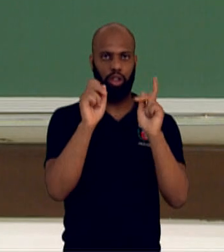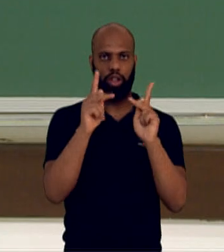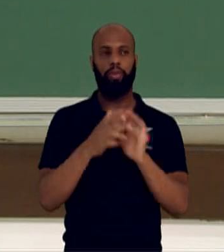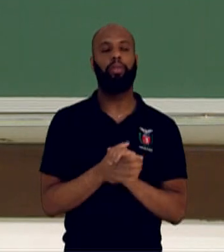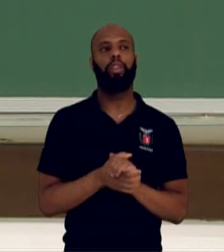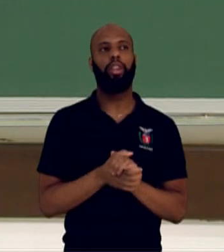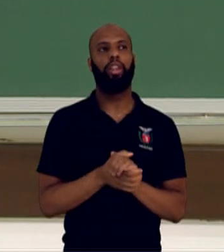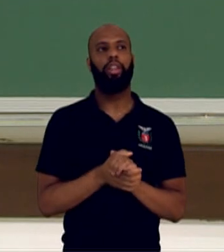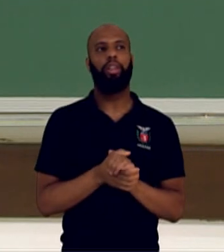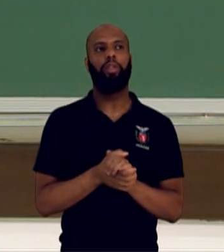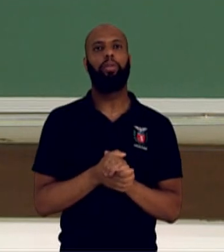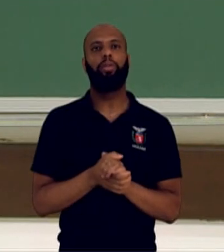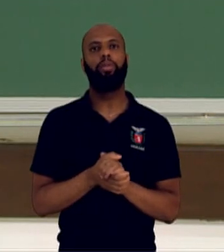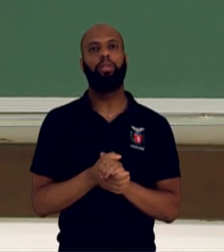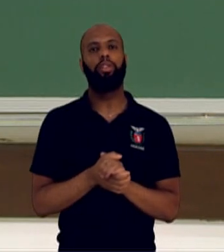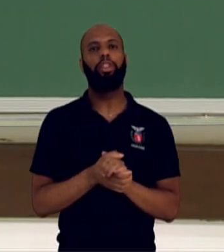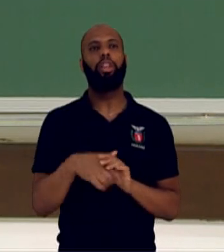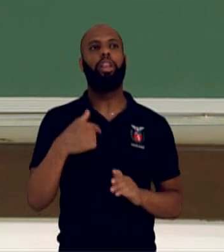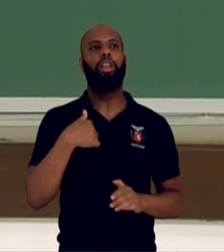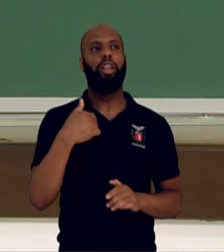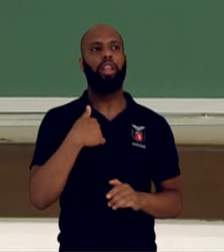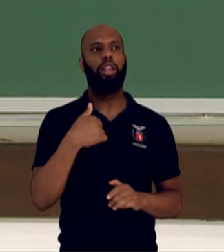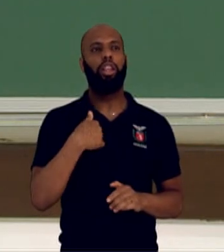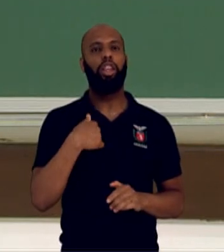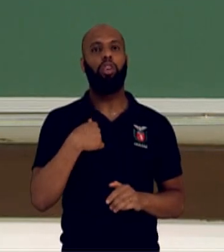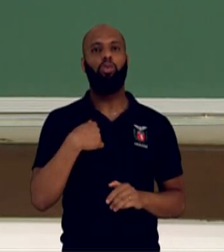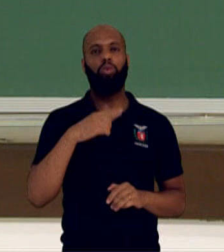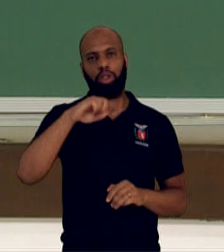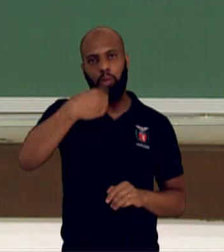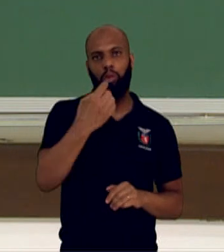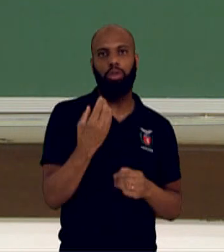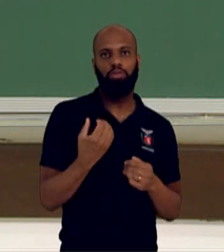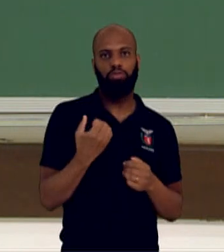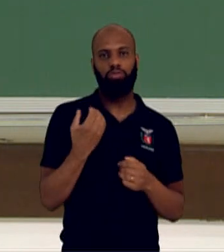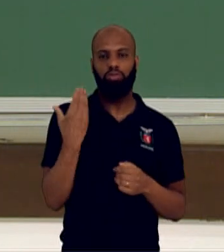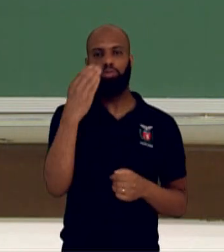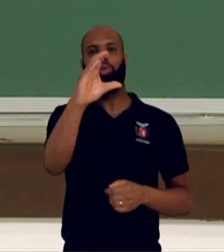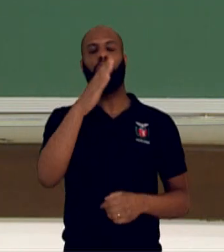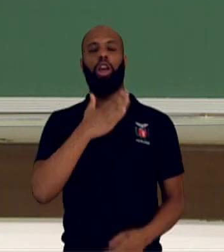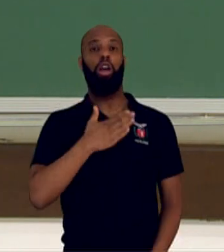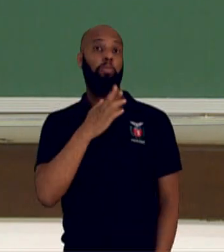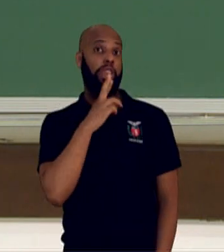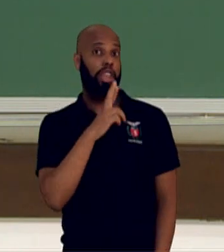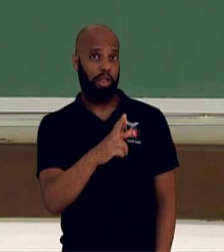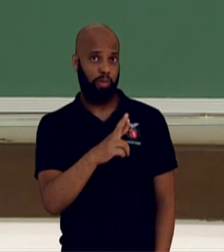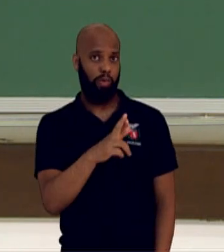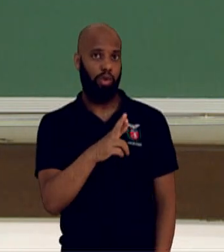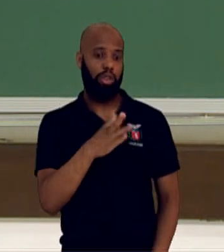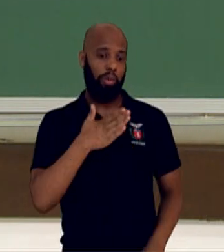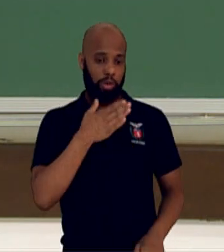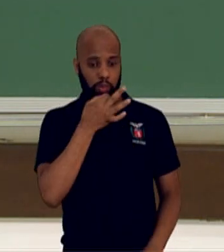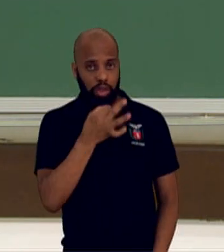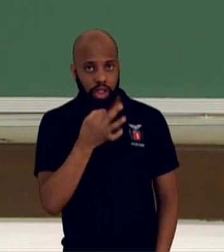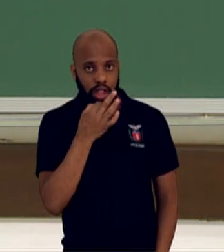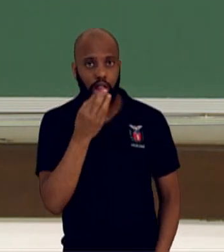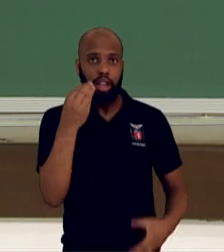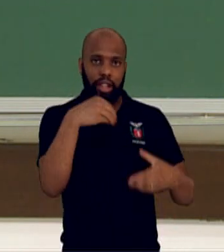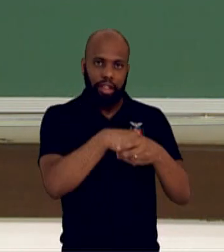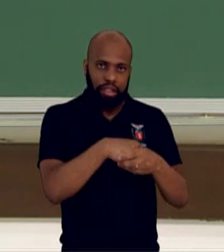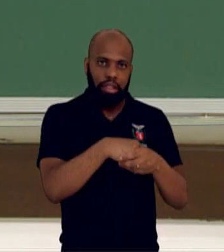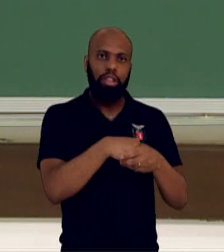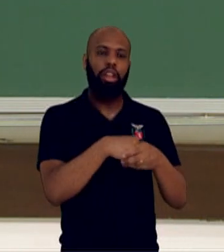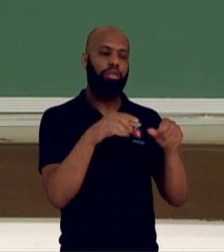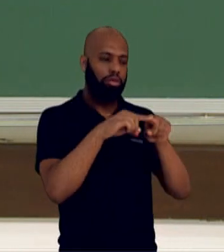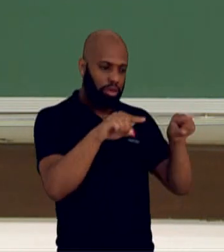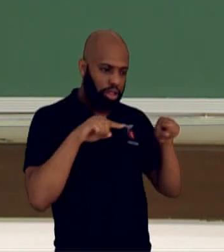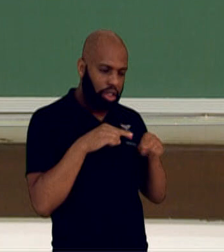deixar, pessoal, a resposta que eu sugiro, né? Como resposta a essa questão, lá no PDF, na